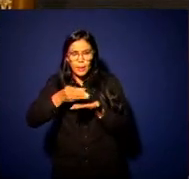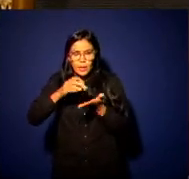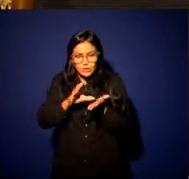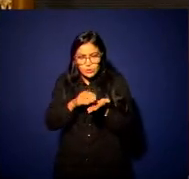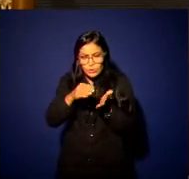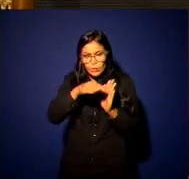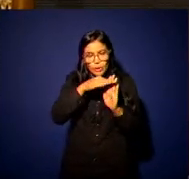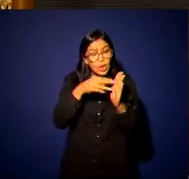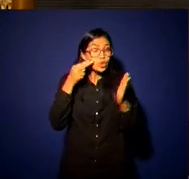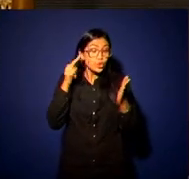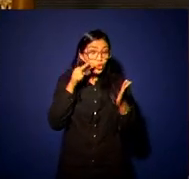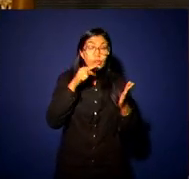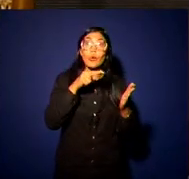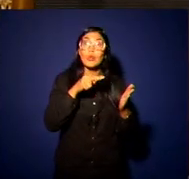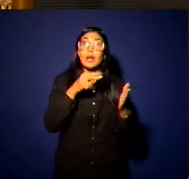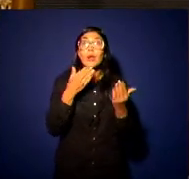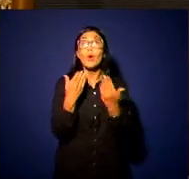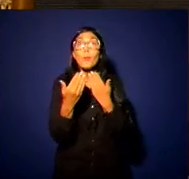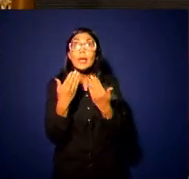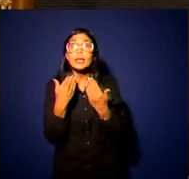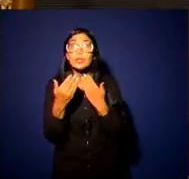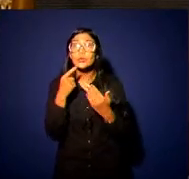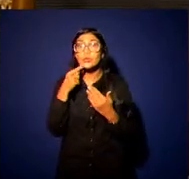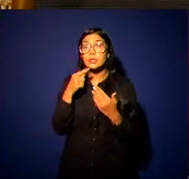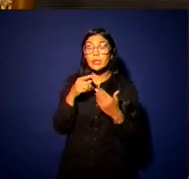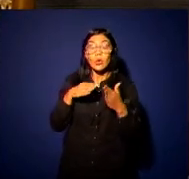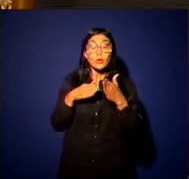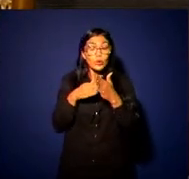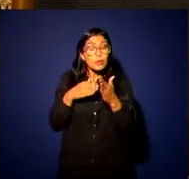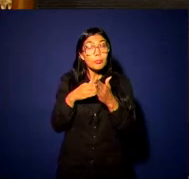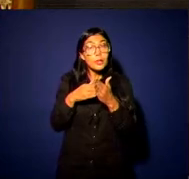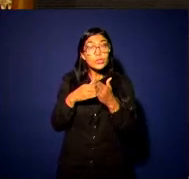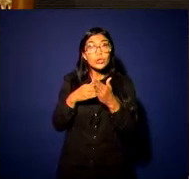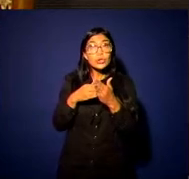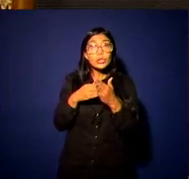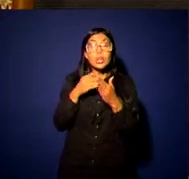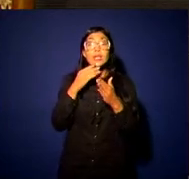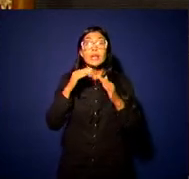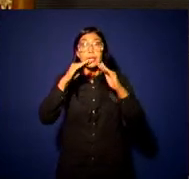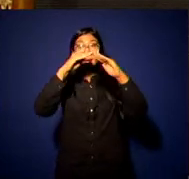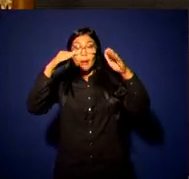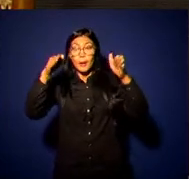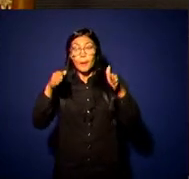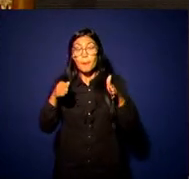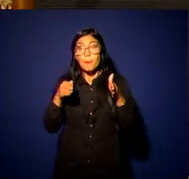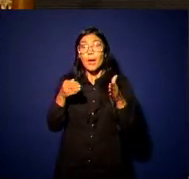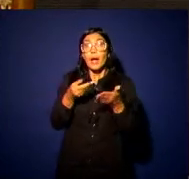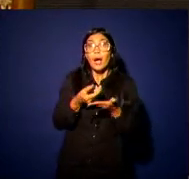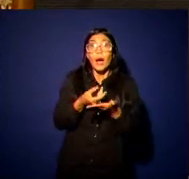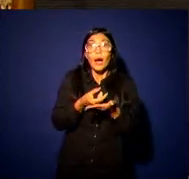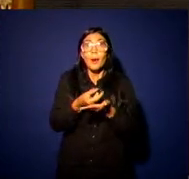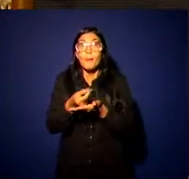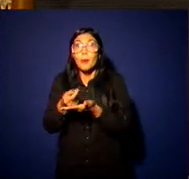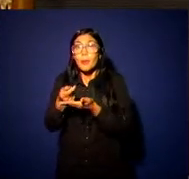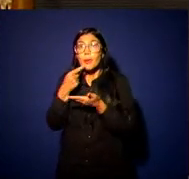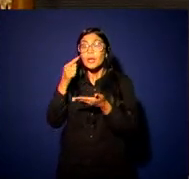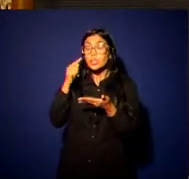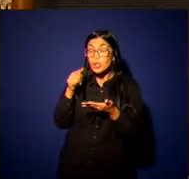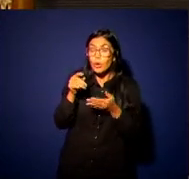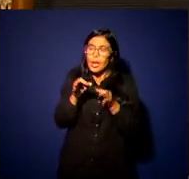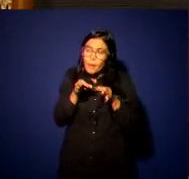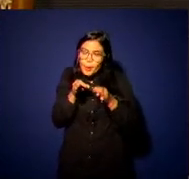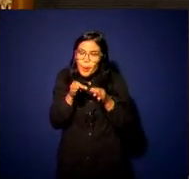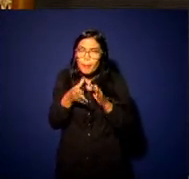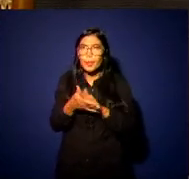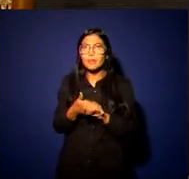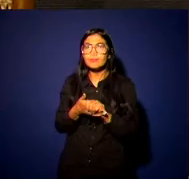a gente tá lá olhando para discussão sobre o limite de participação das corretoras no capital sociedades que explorem os mercados organizados